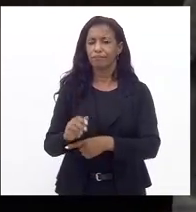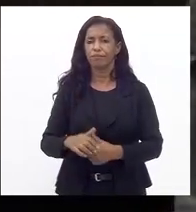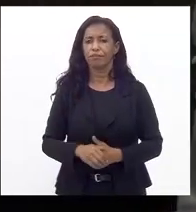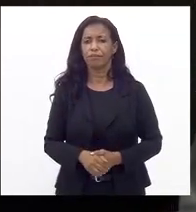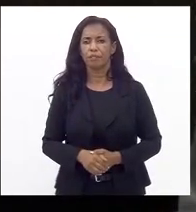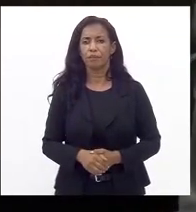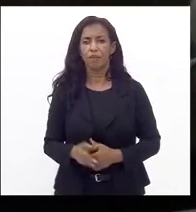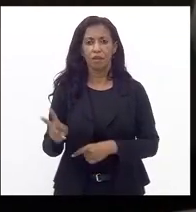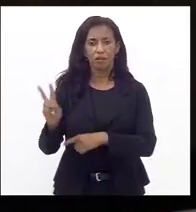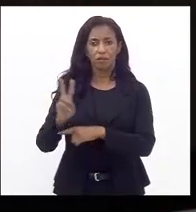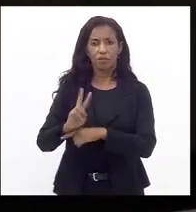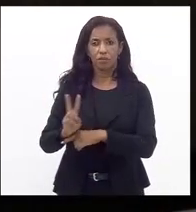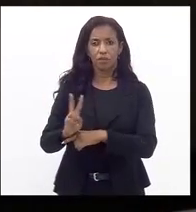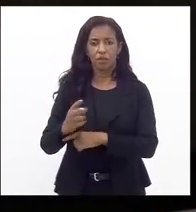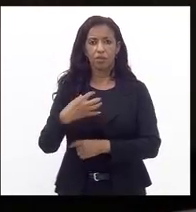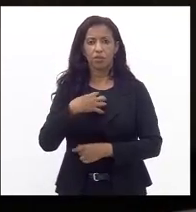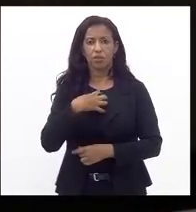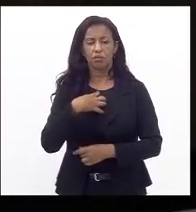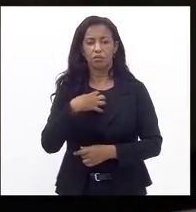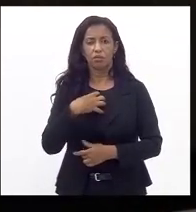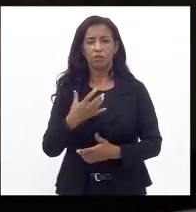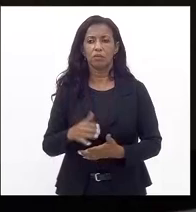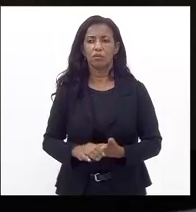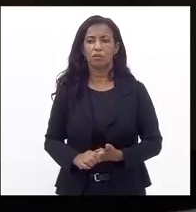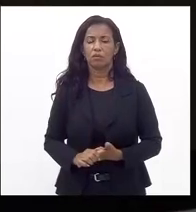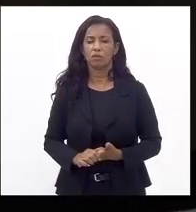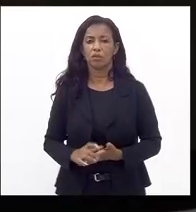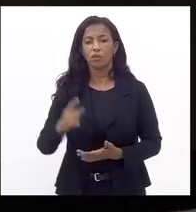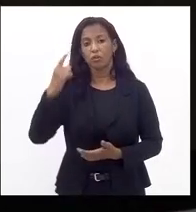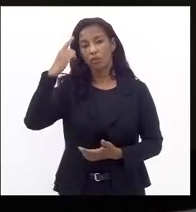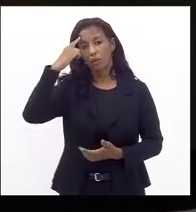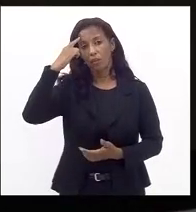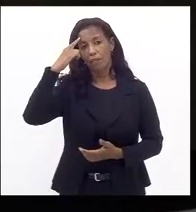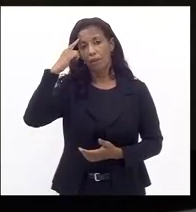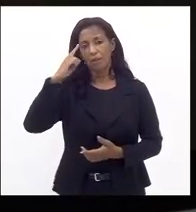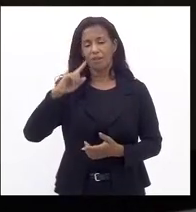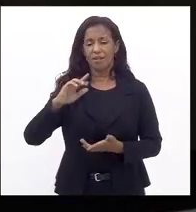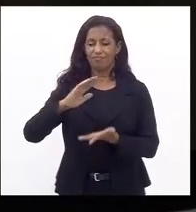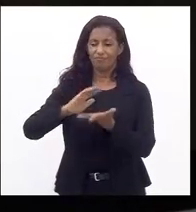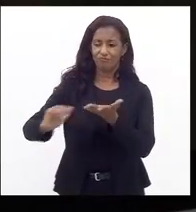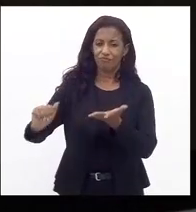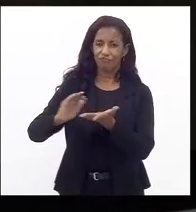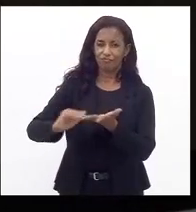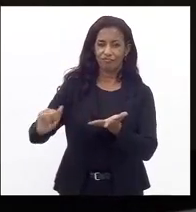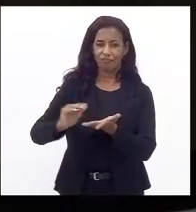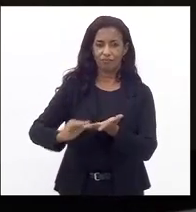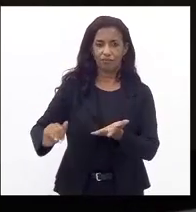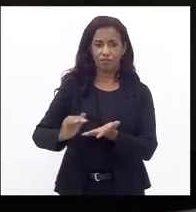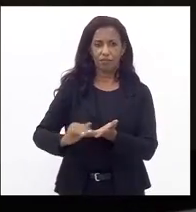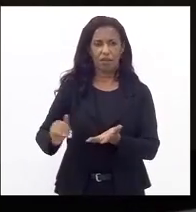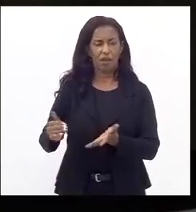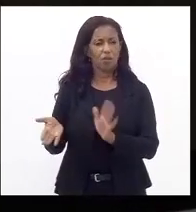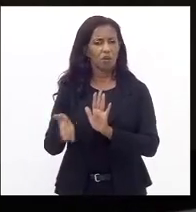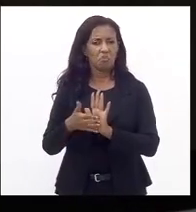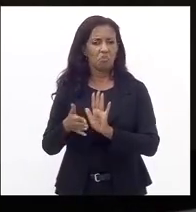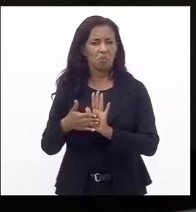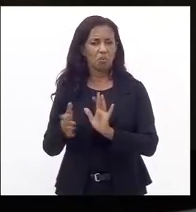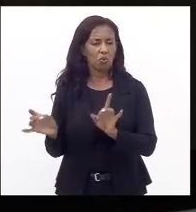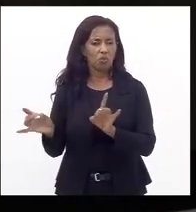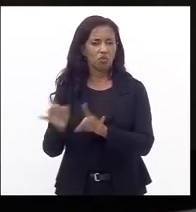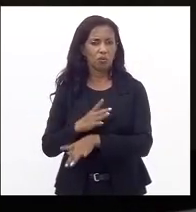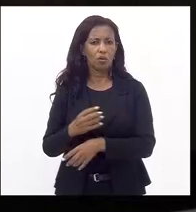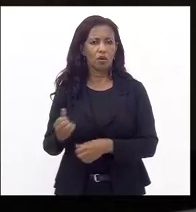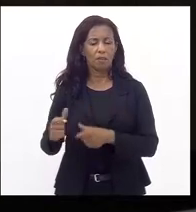e fiz Calisto no sentido que só pensa em cortar dispensa Ah e não tem proposta